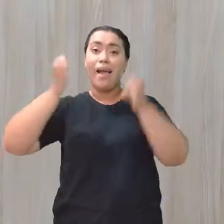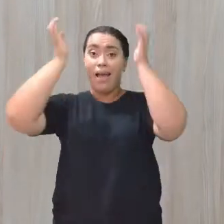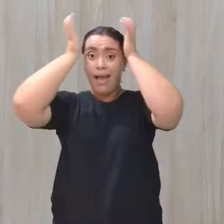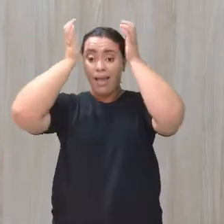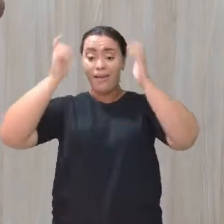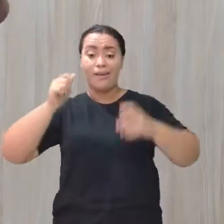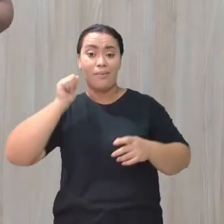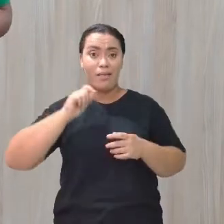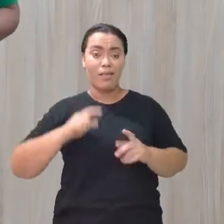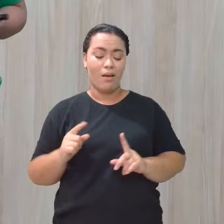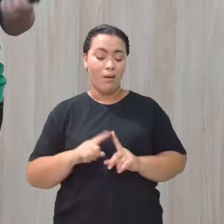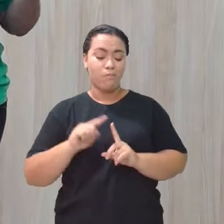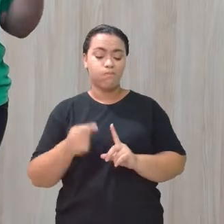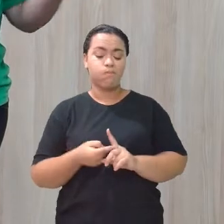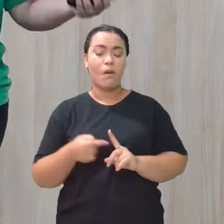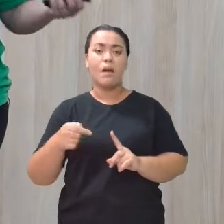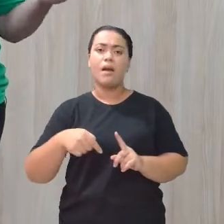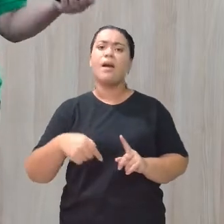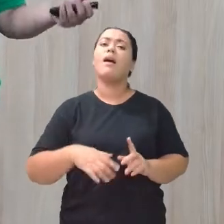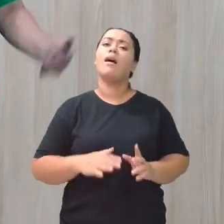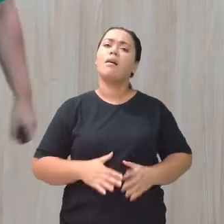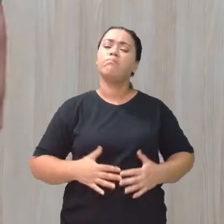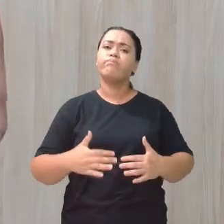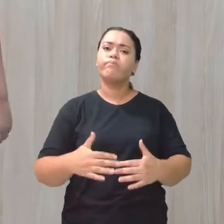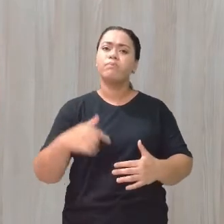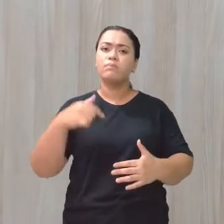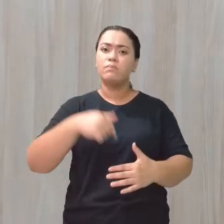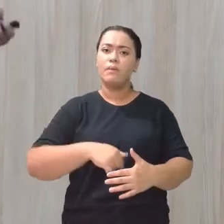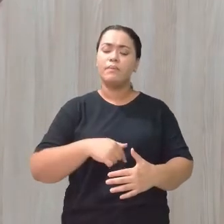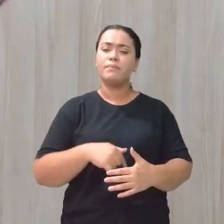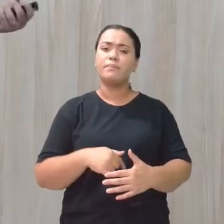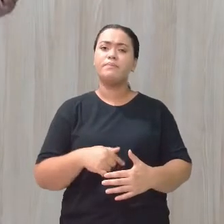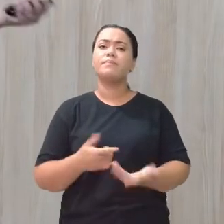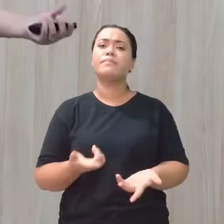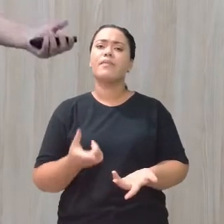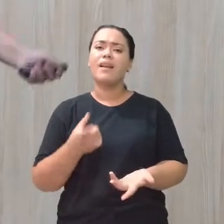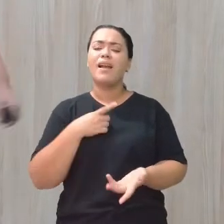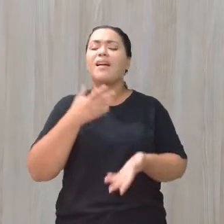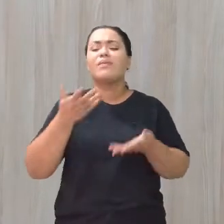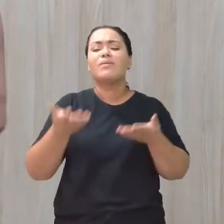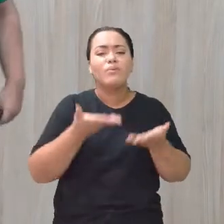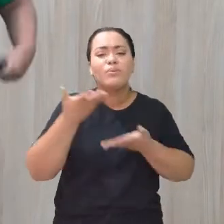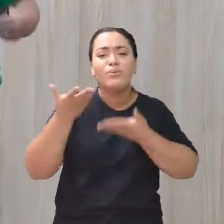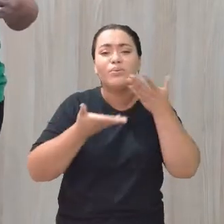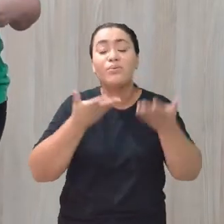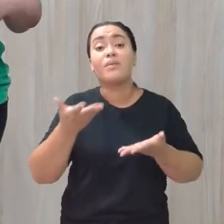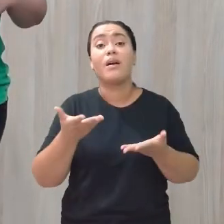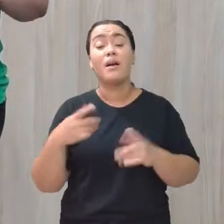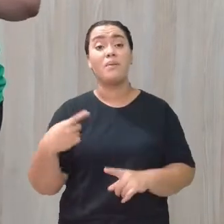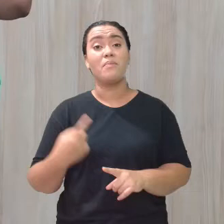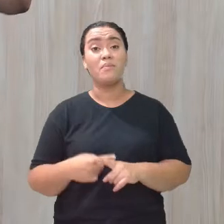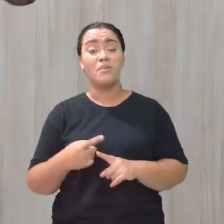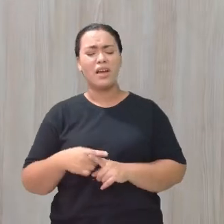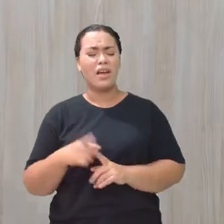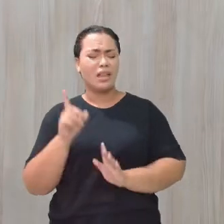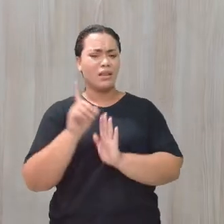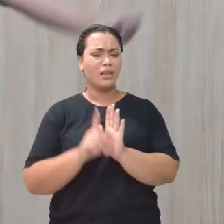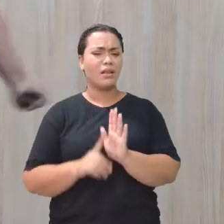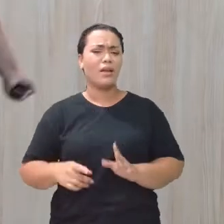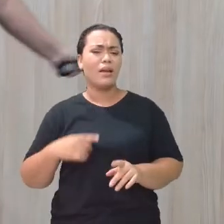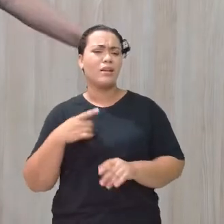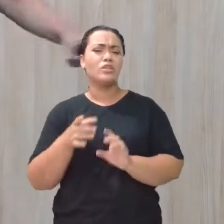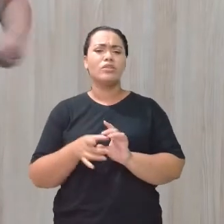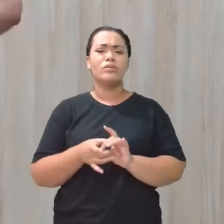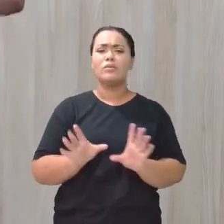ela realmente era, como é que eu digo? Mimada, não é? E aí ela tinha o direito de querer